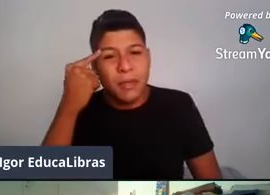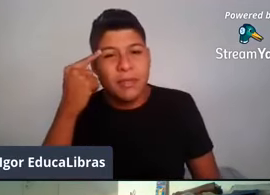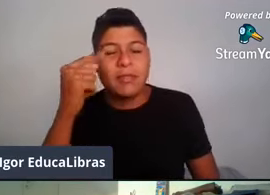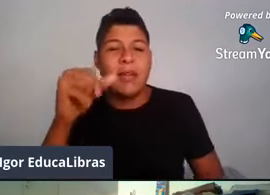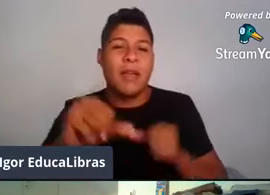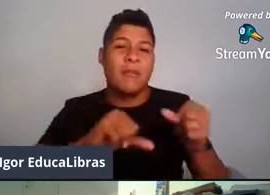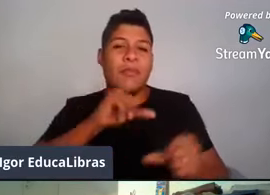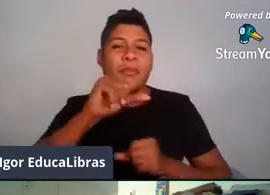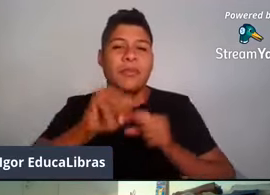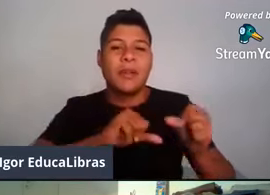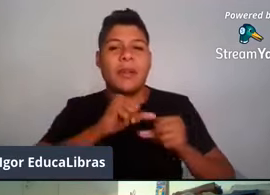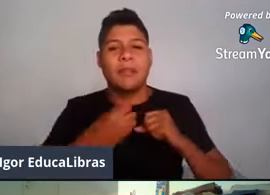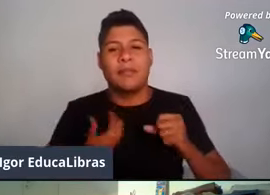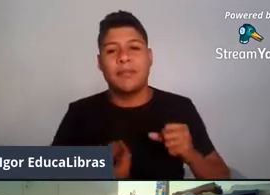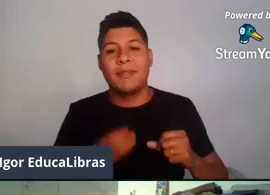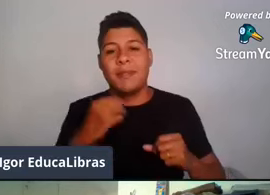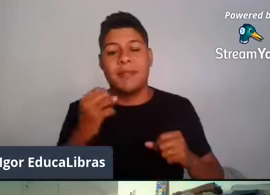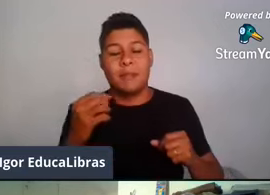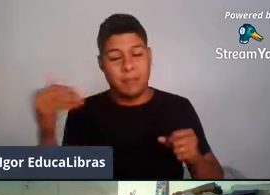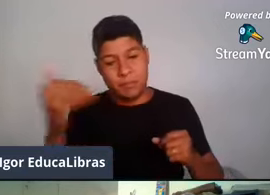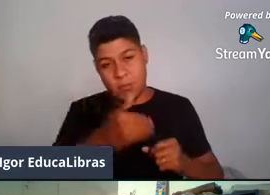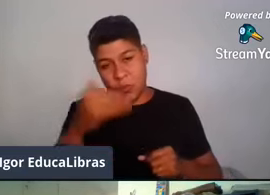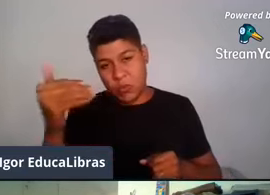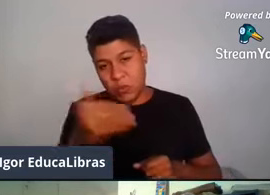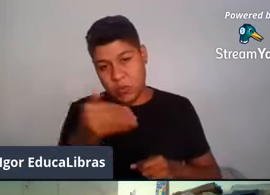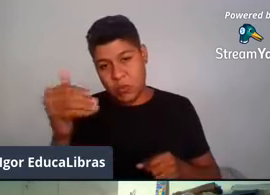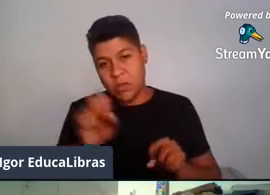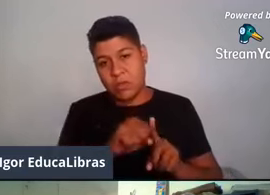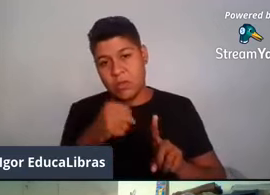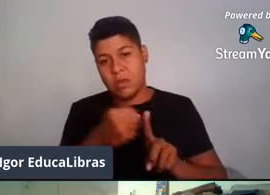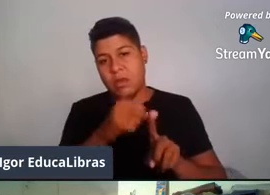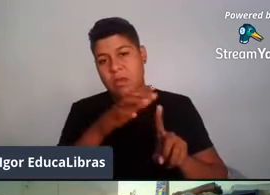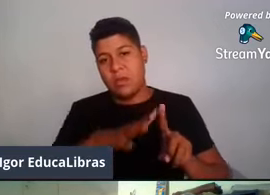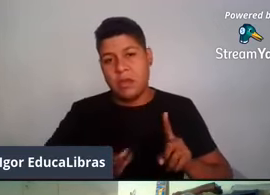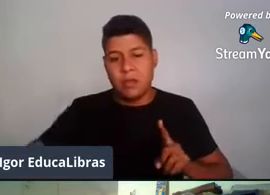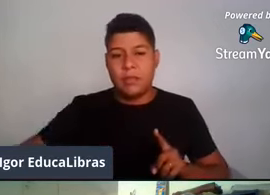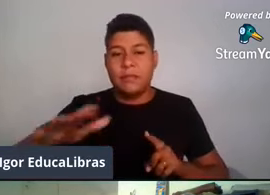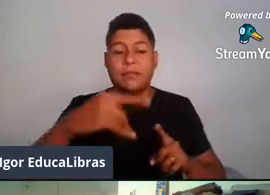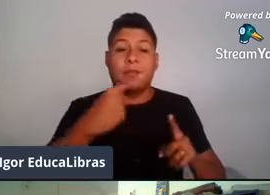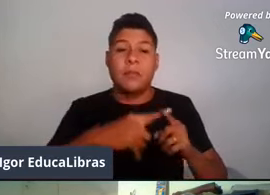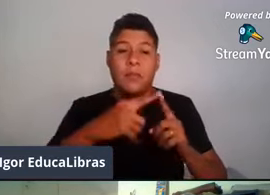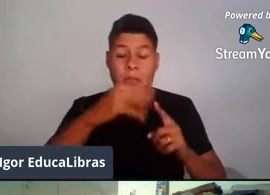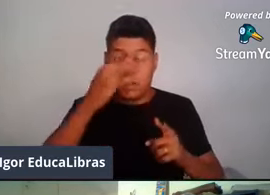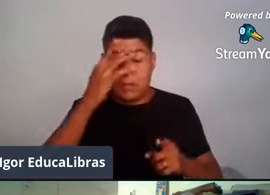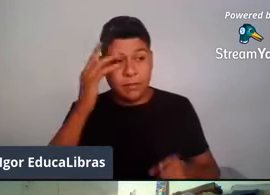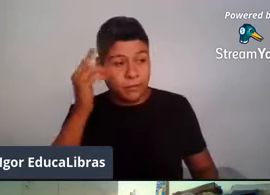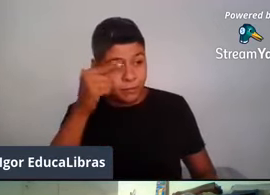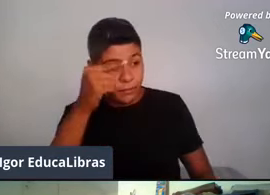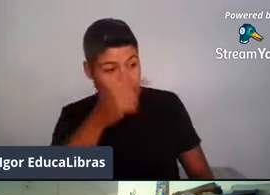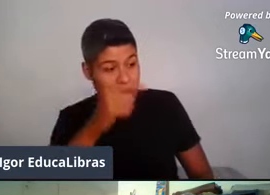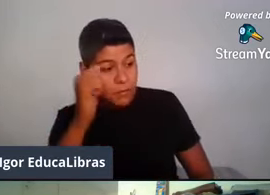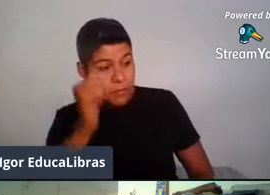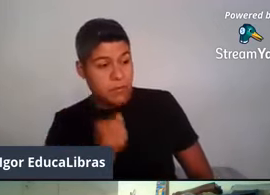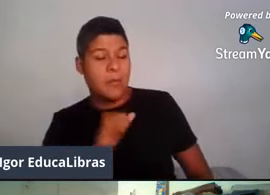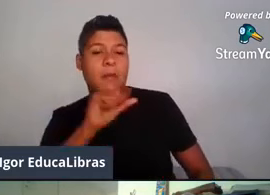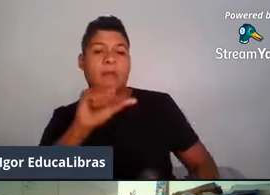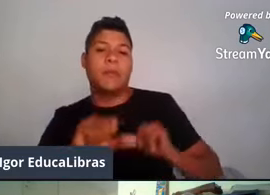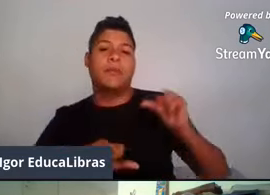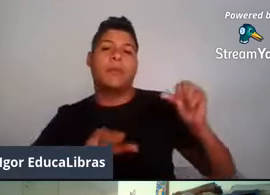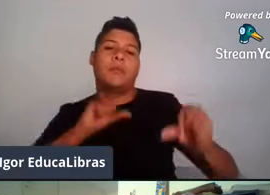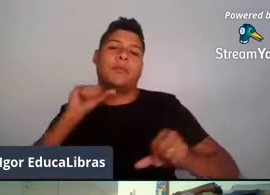nesse cenário se não tiver a participação da sociedade civil, porque as pessoas que estão no poder, elas vão mudando,